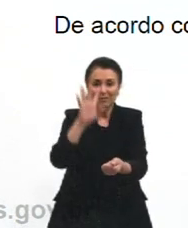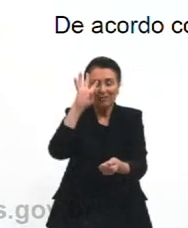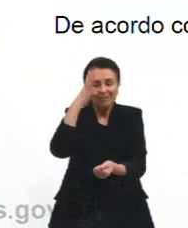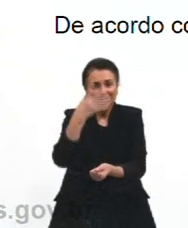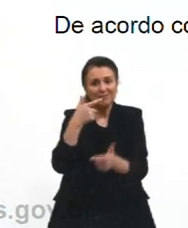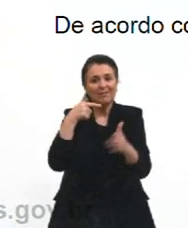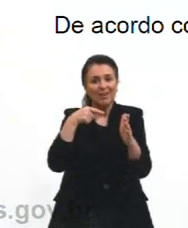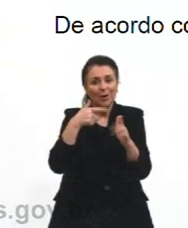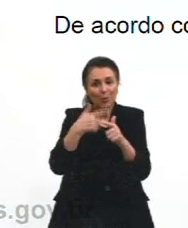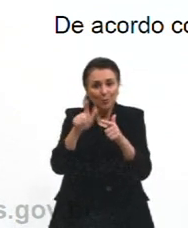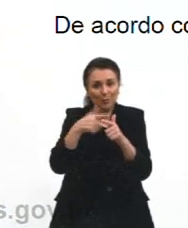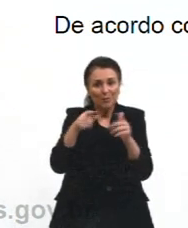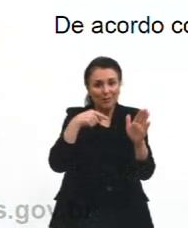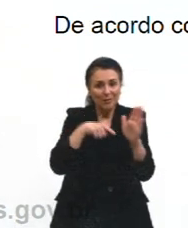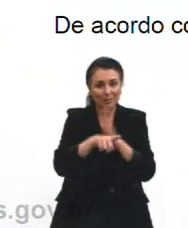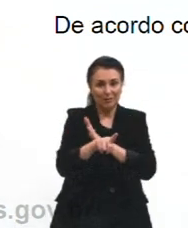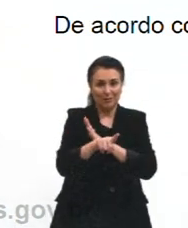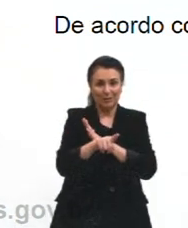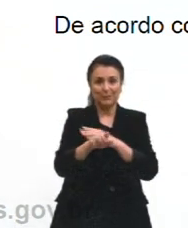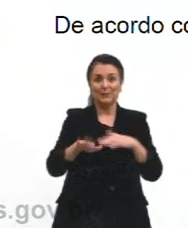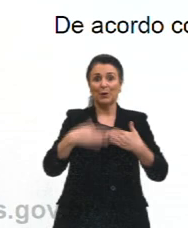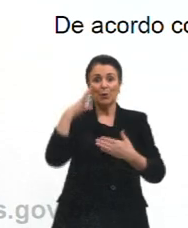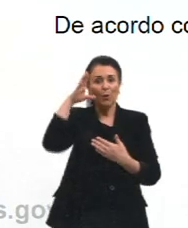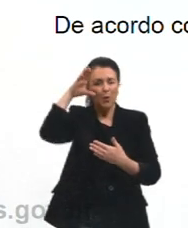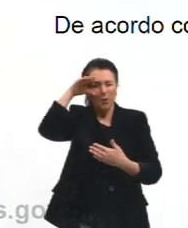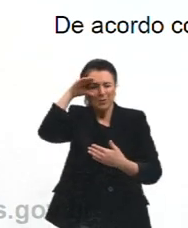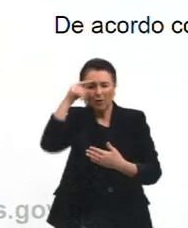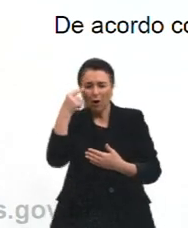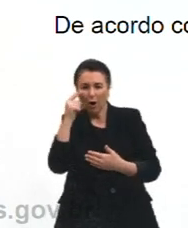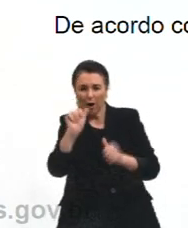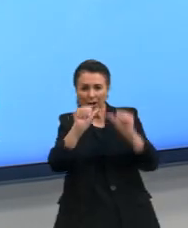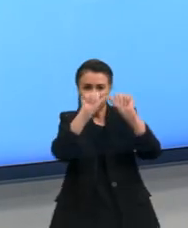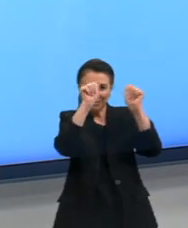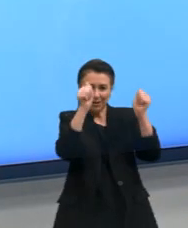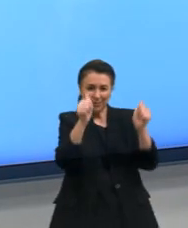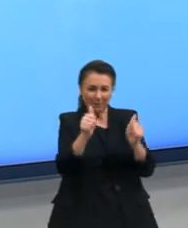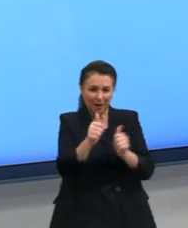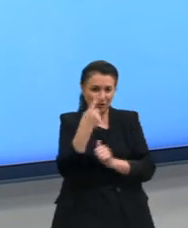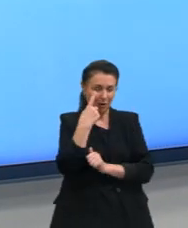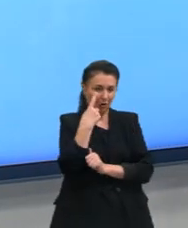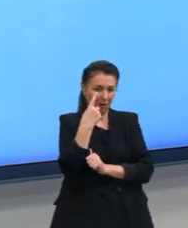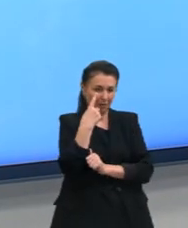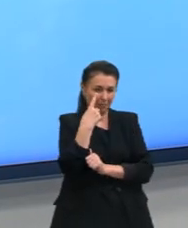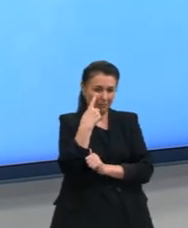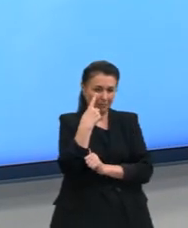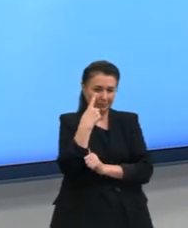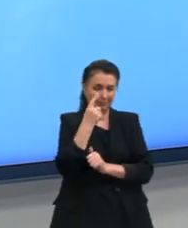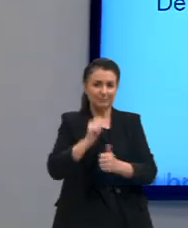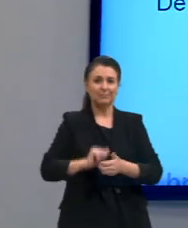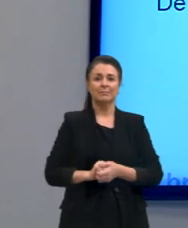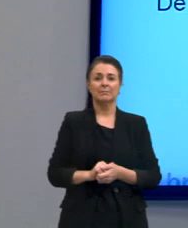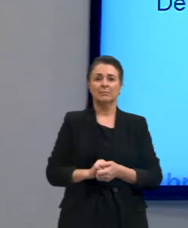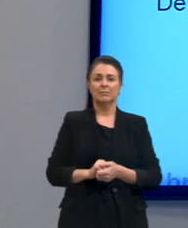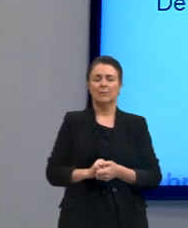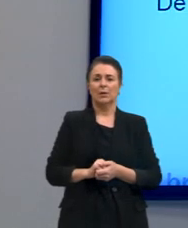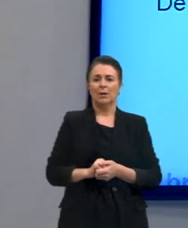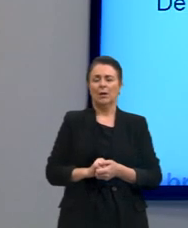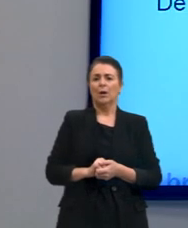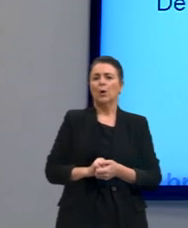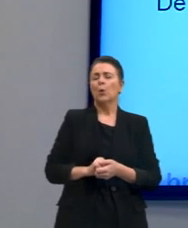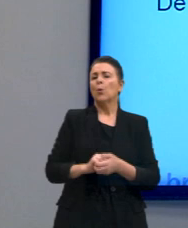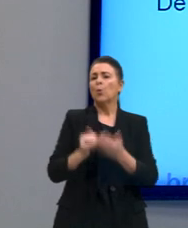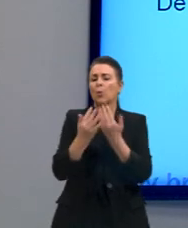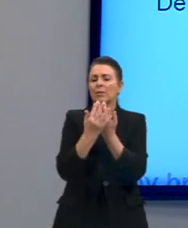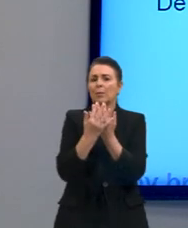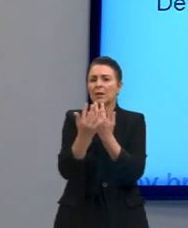só observando essas essas imagens a gente já consegue resolver Vamos ler o suco extraído do